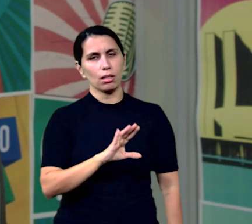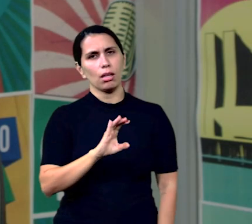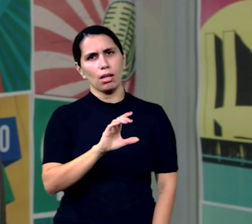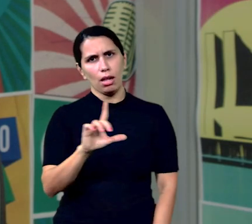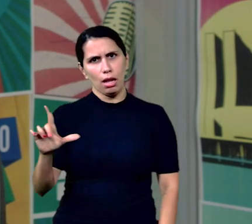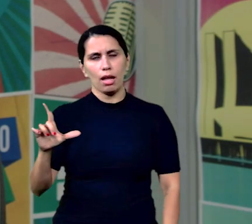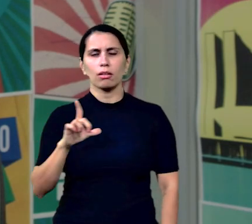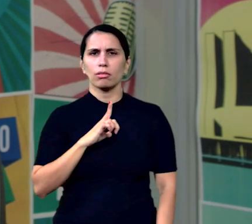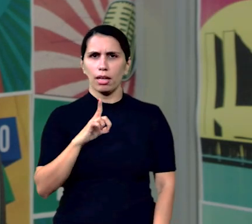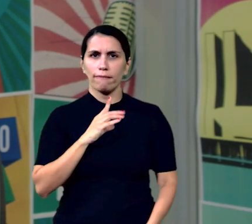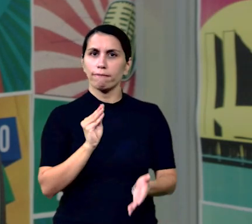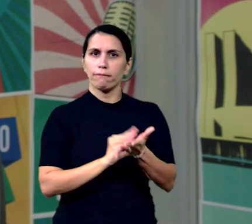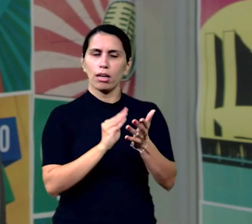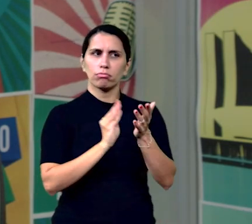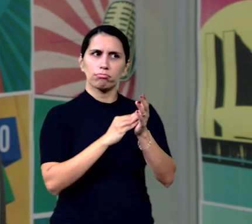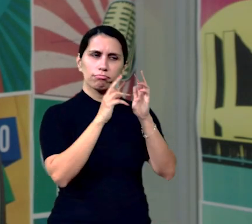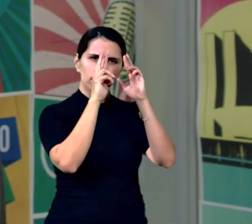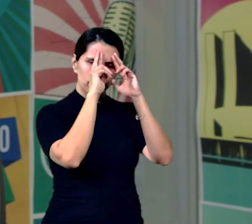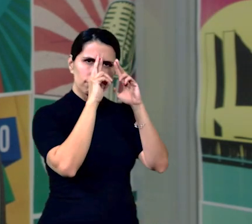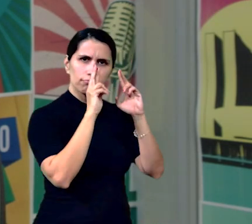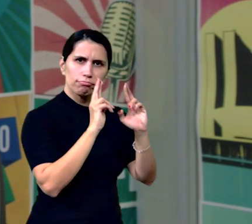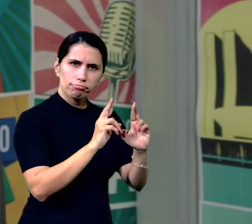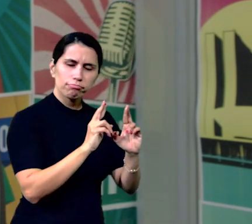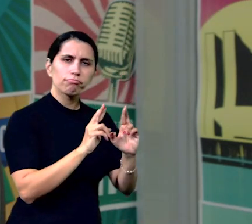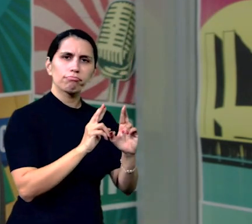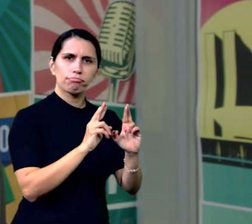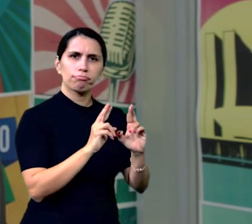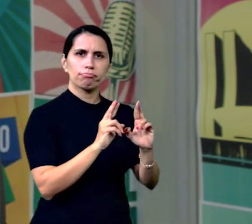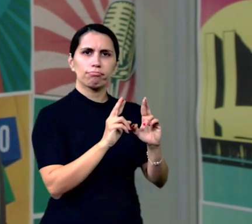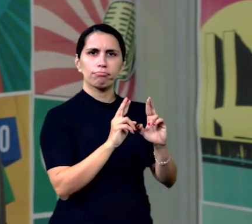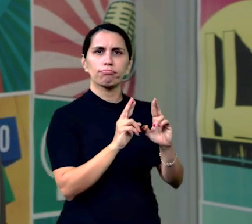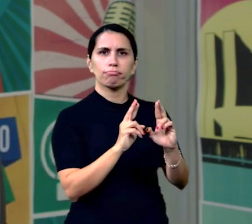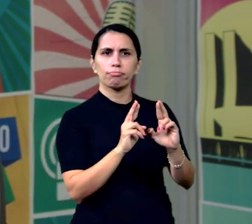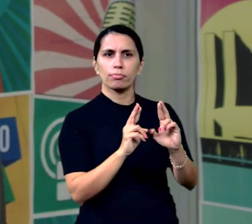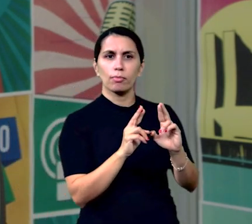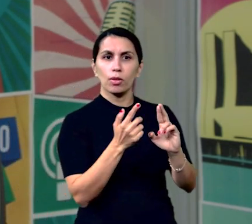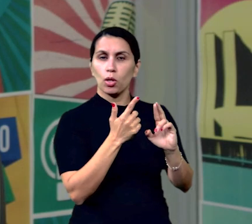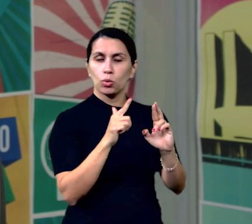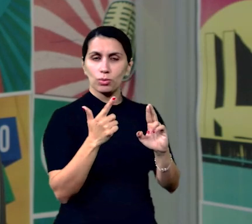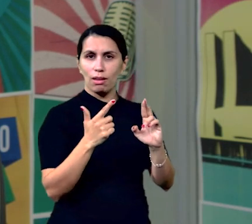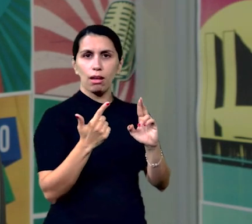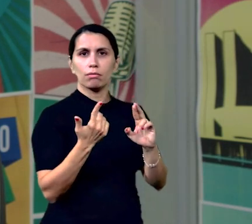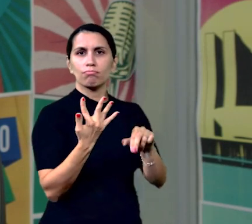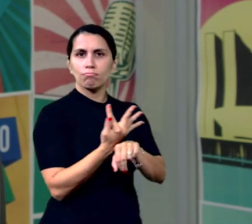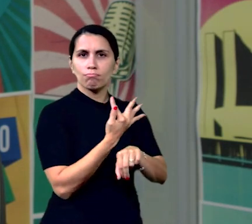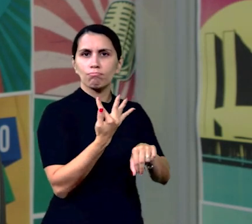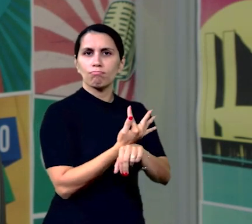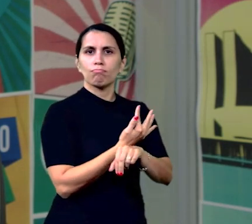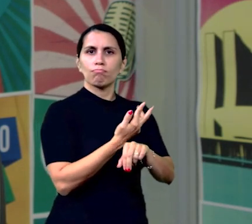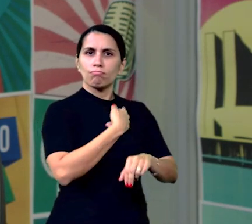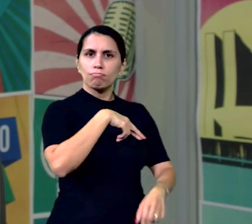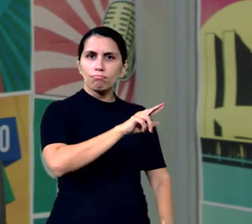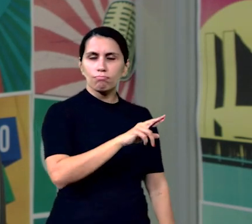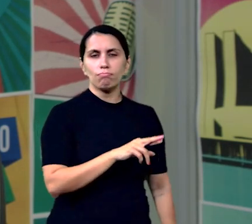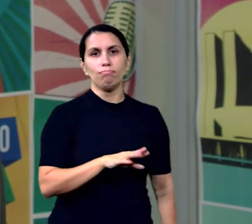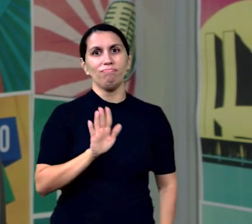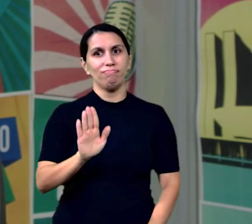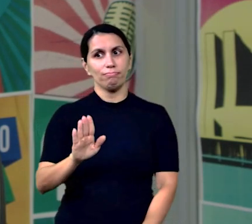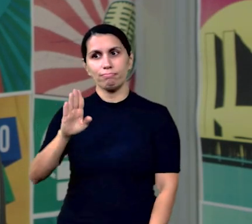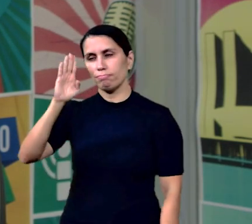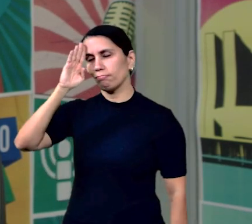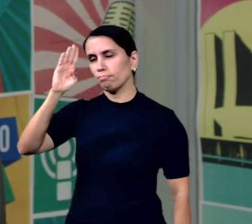claro, formas de intolerância e discriminação a outros, não é, a outras expressões culturais e religiosas,